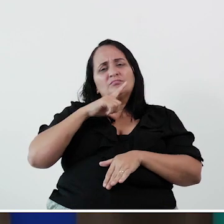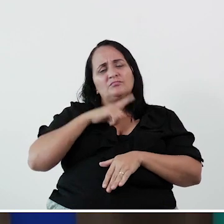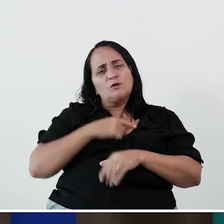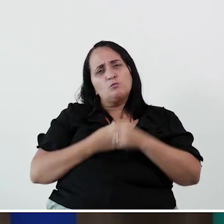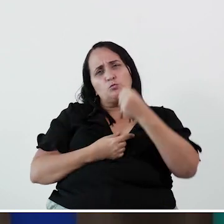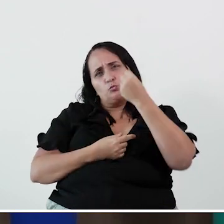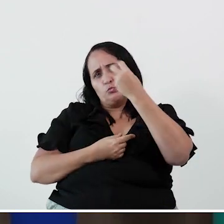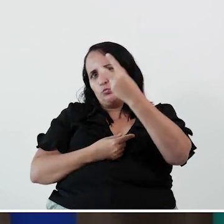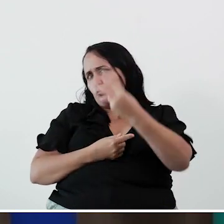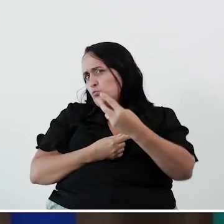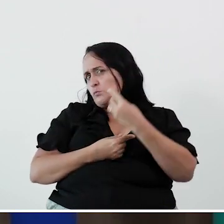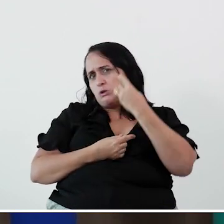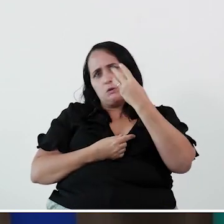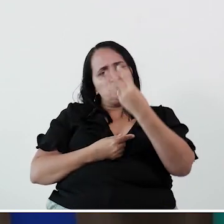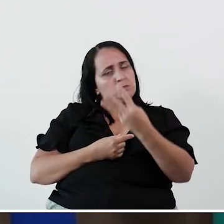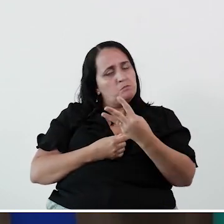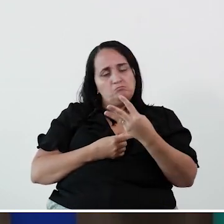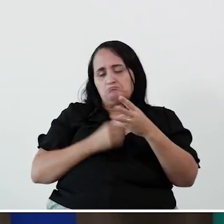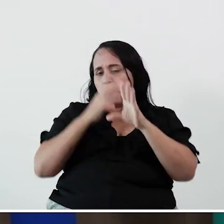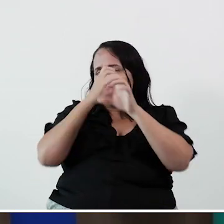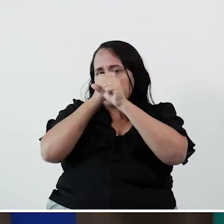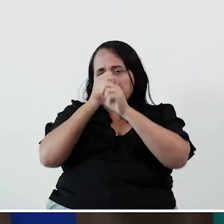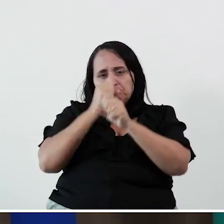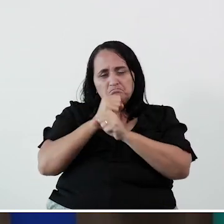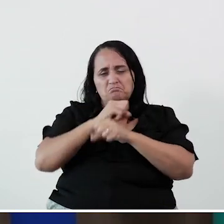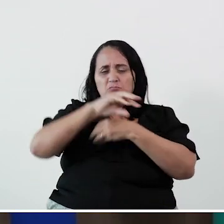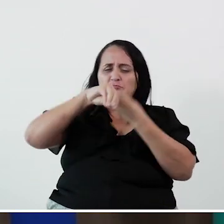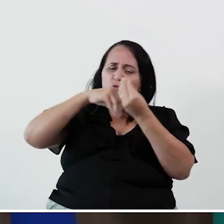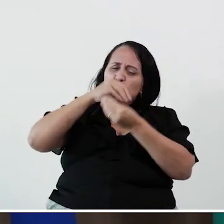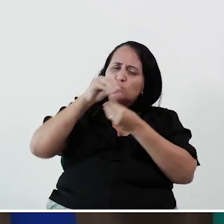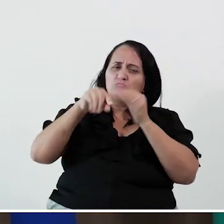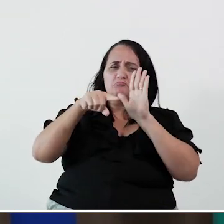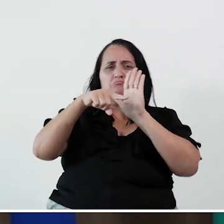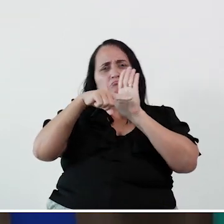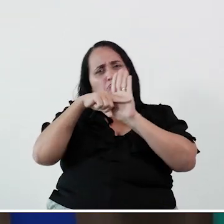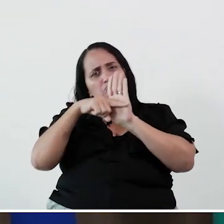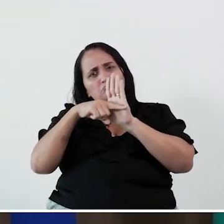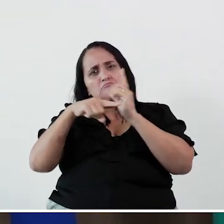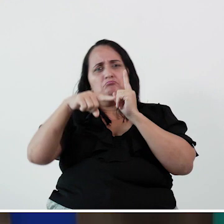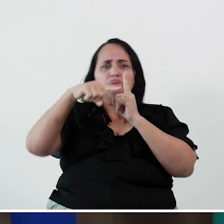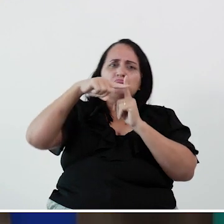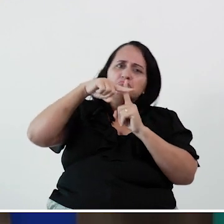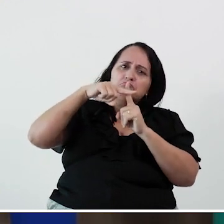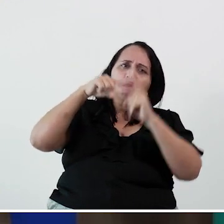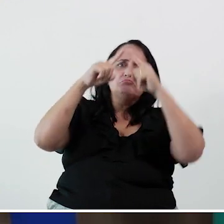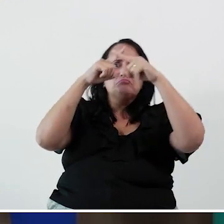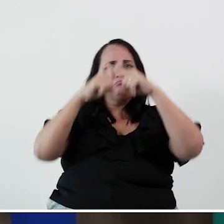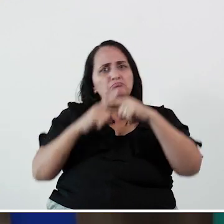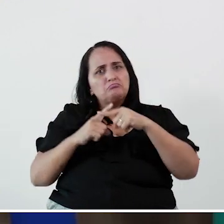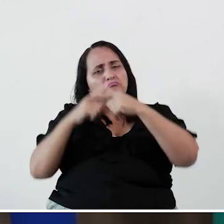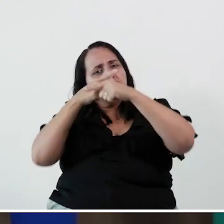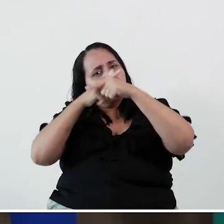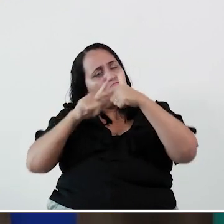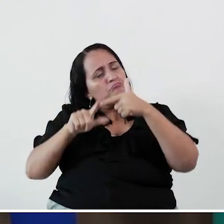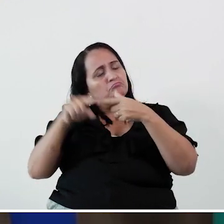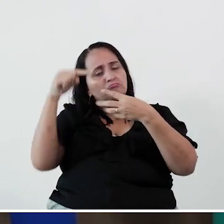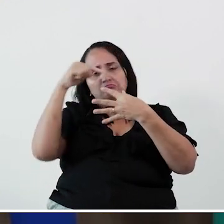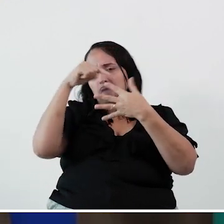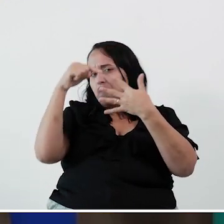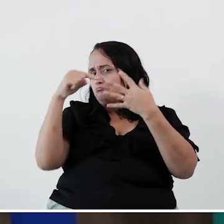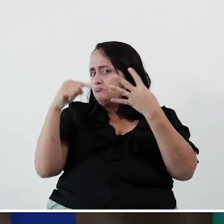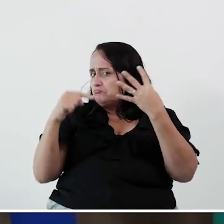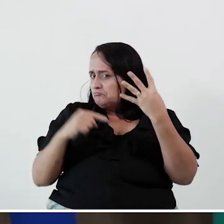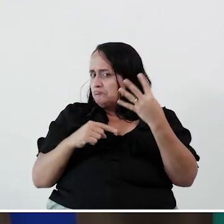ou mais operações juntas, misturadas. Ordem de realização.